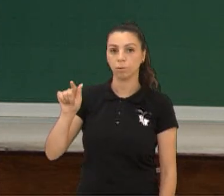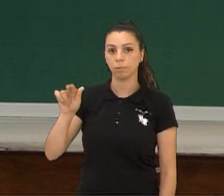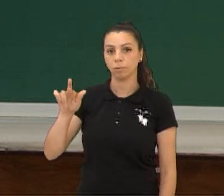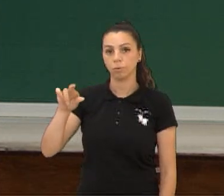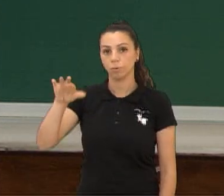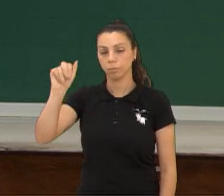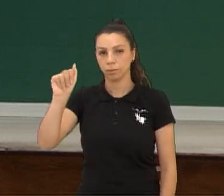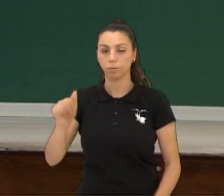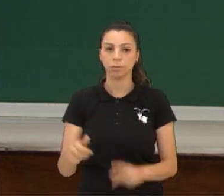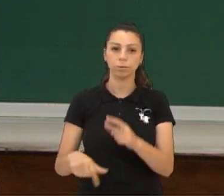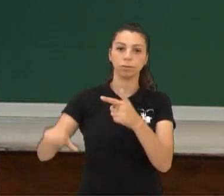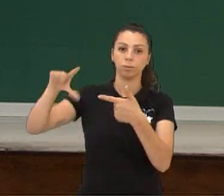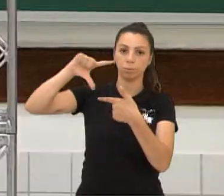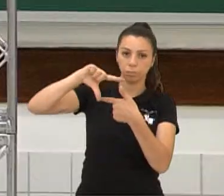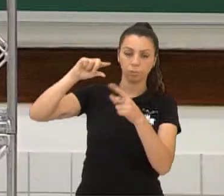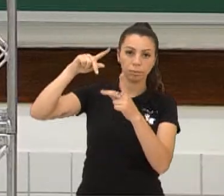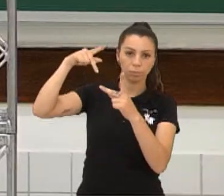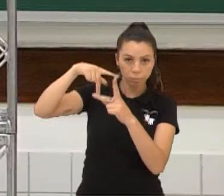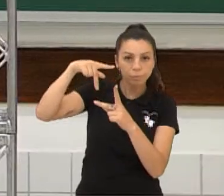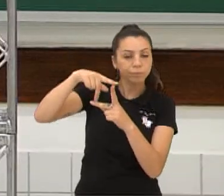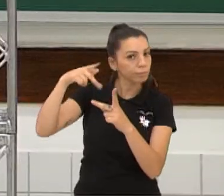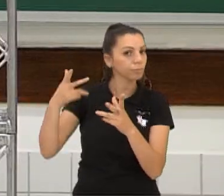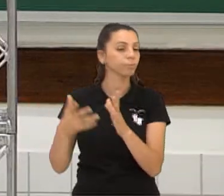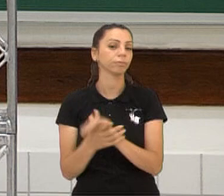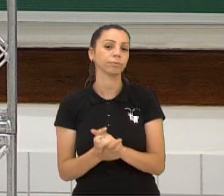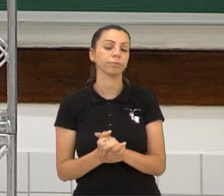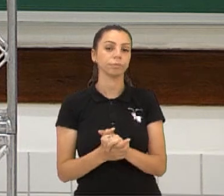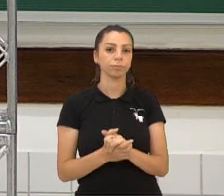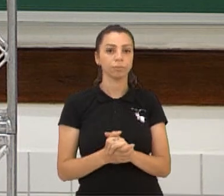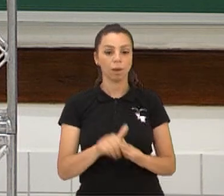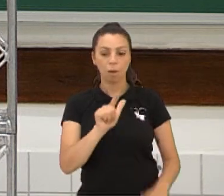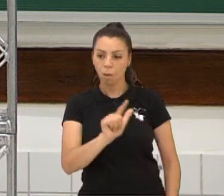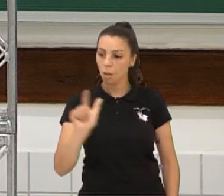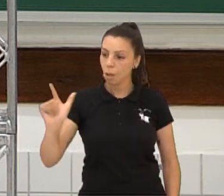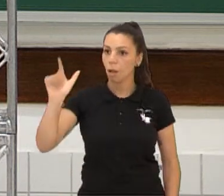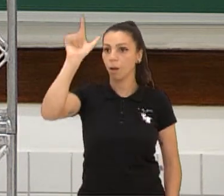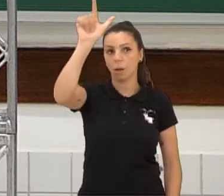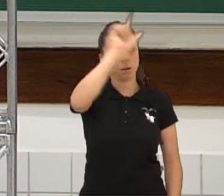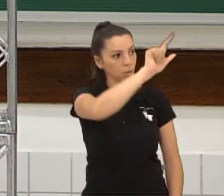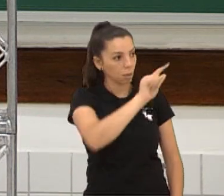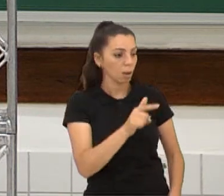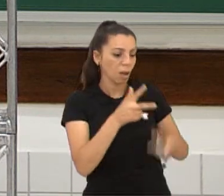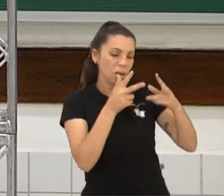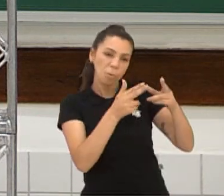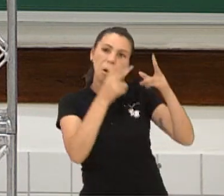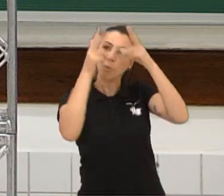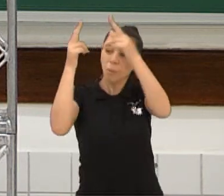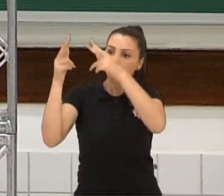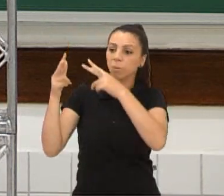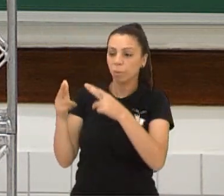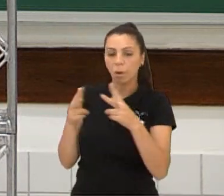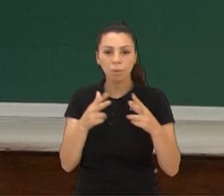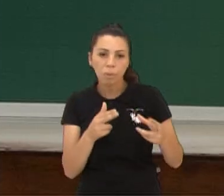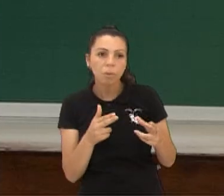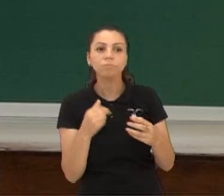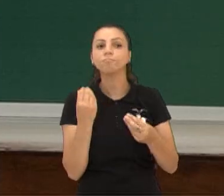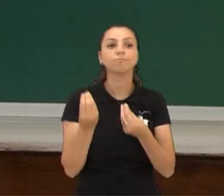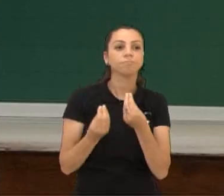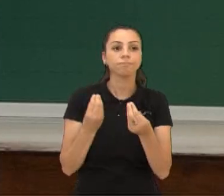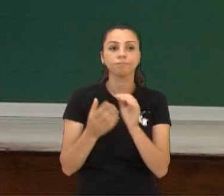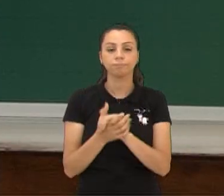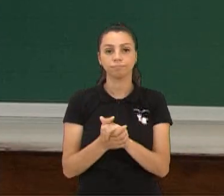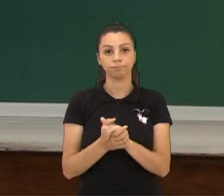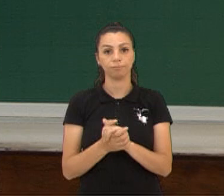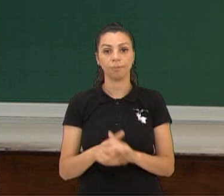do quadrado são os lados, e os lados do quadrado eles têm a mesma medida, então vai ser o quê?